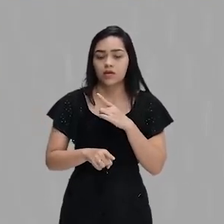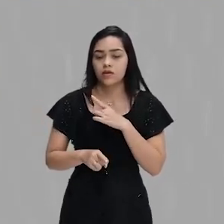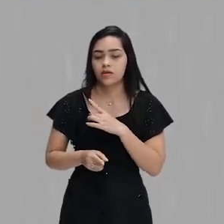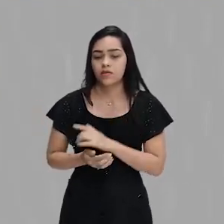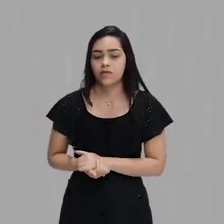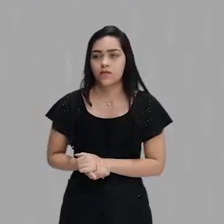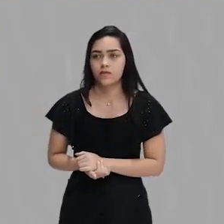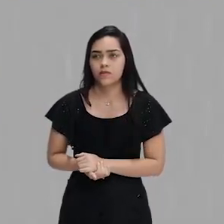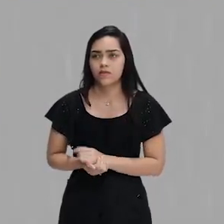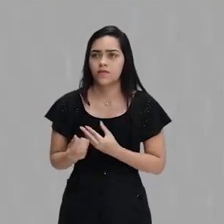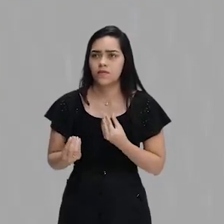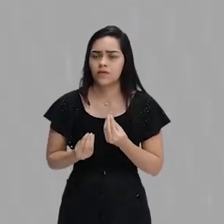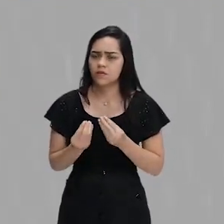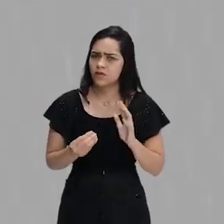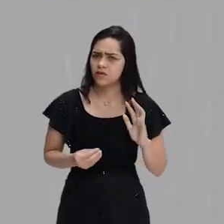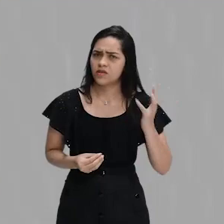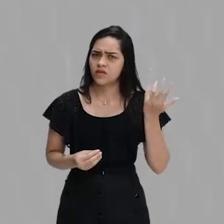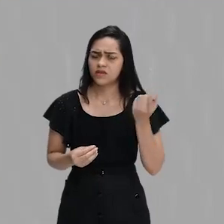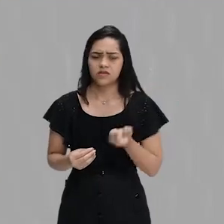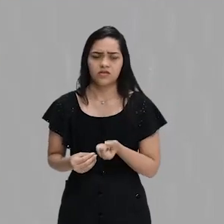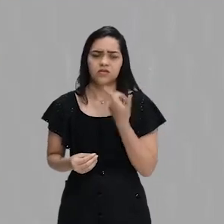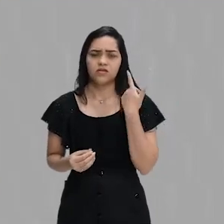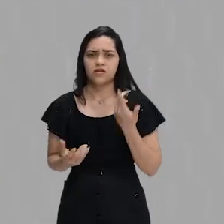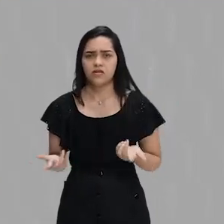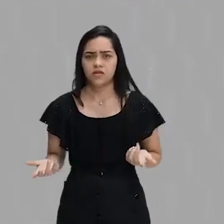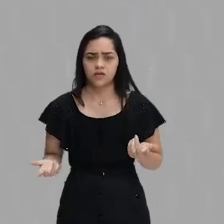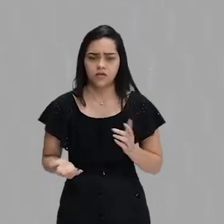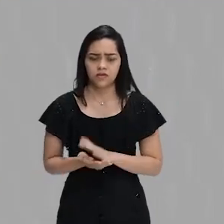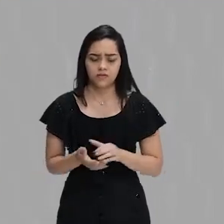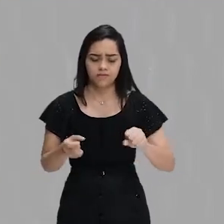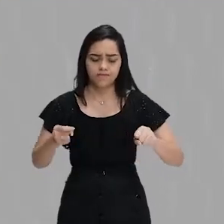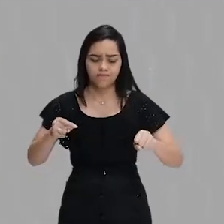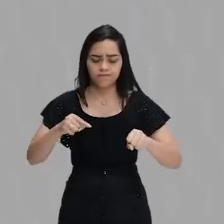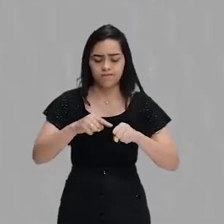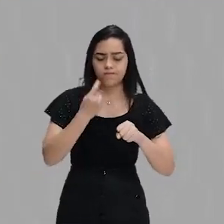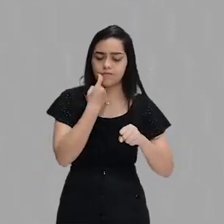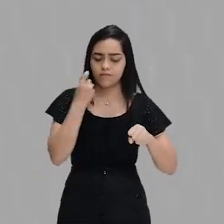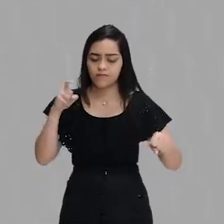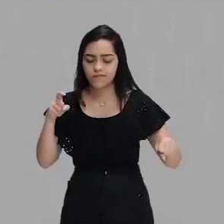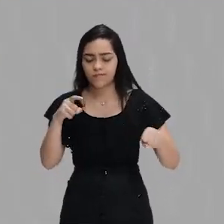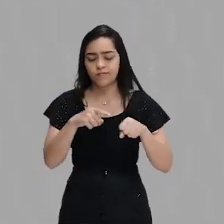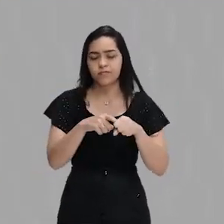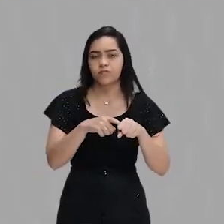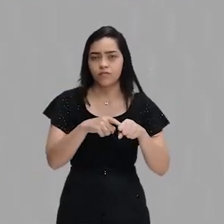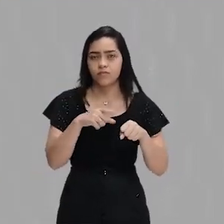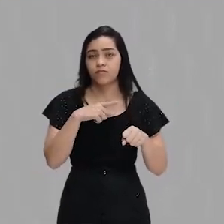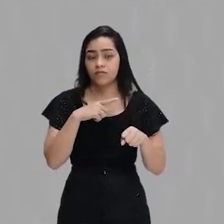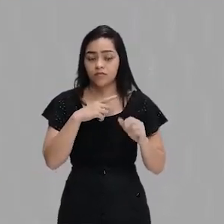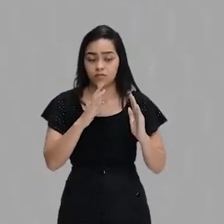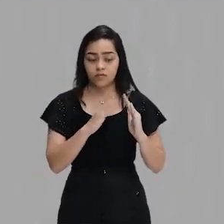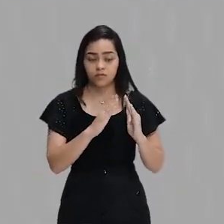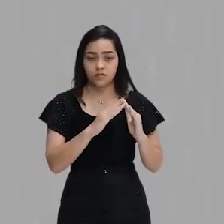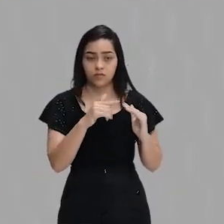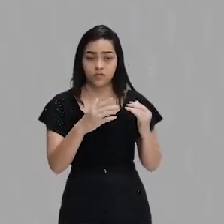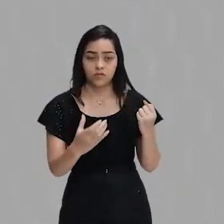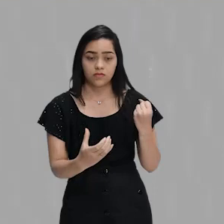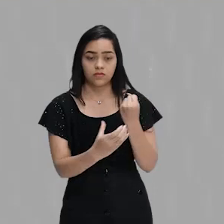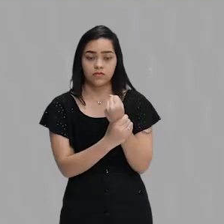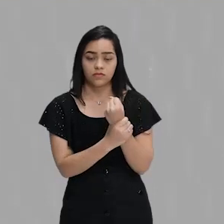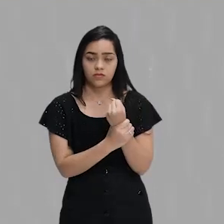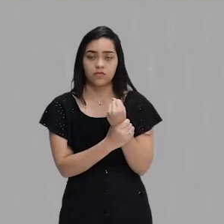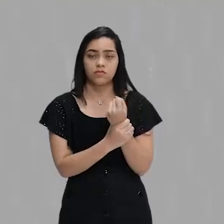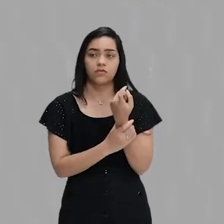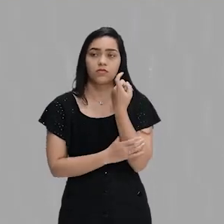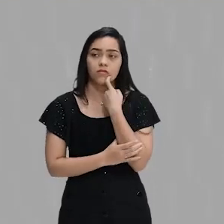mar. Olha só que coisa estranha, né? Então é isso. O pepino do mar ele vai servir de moradia, de proteção para o